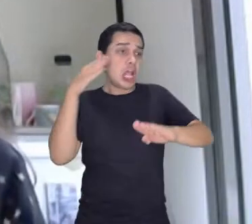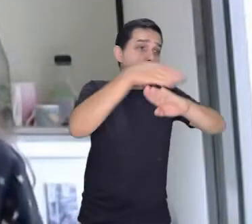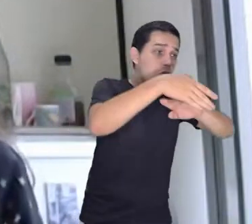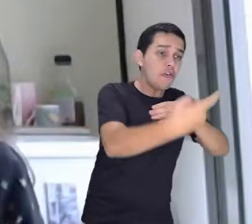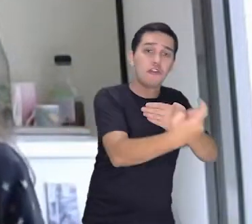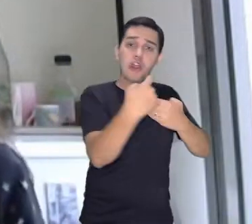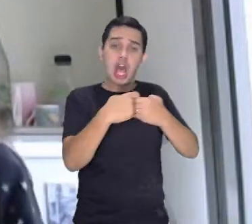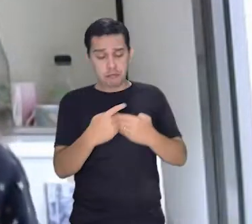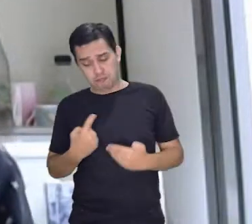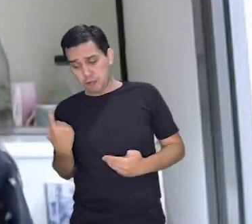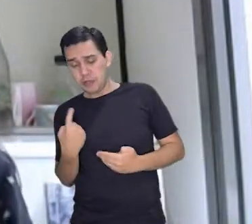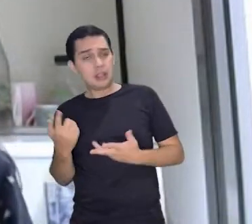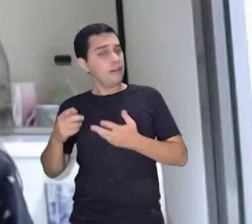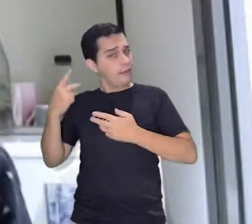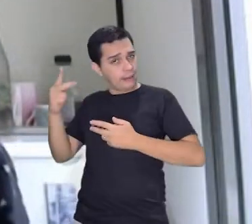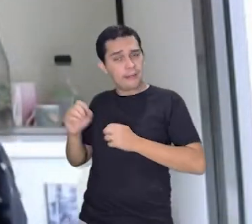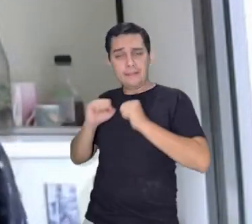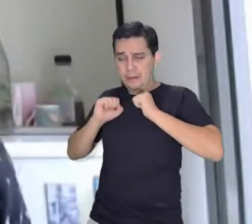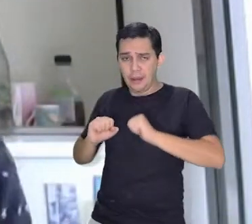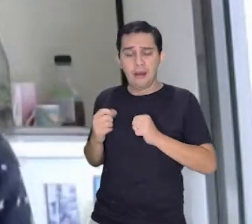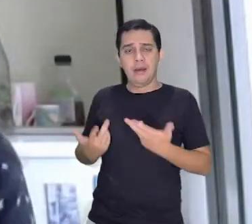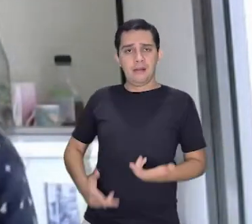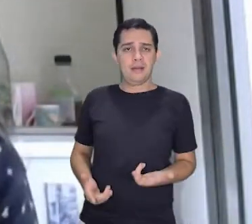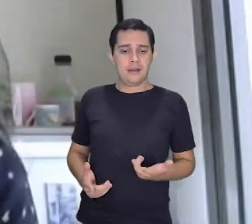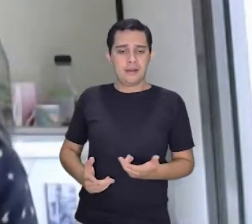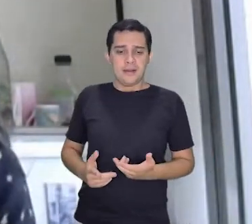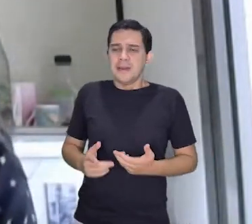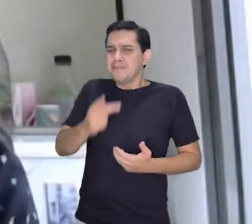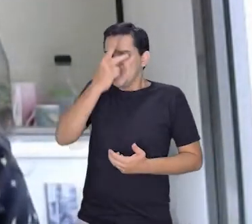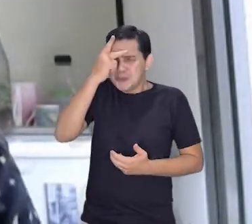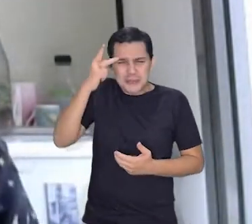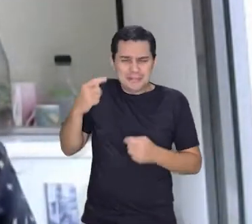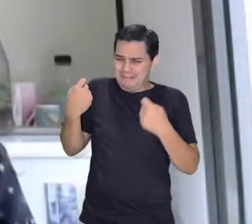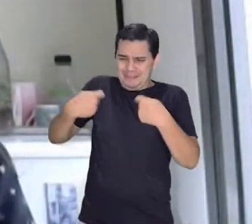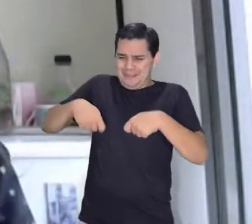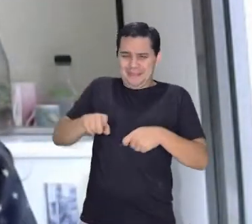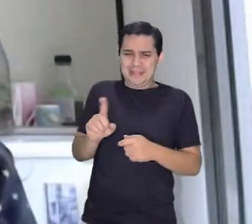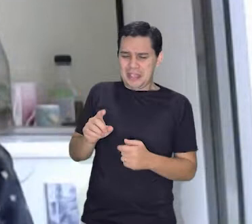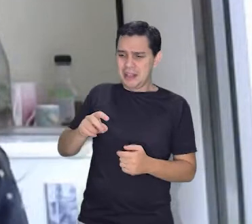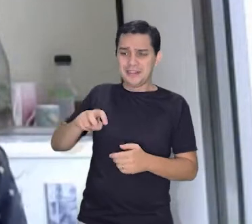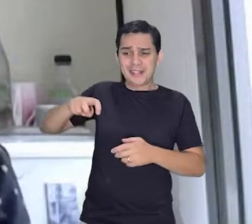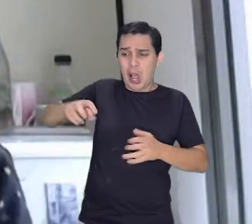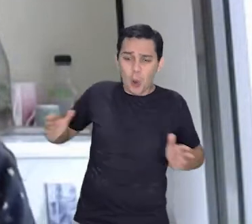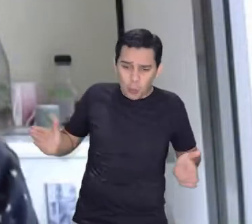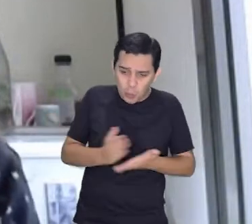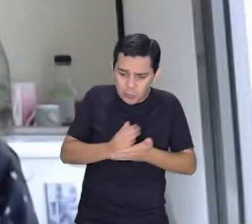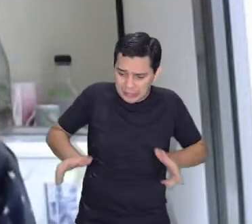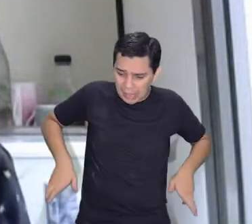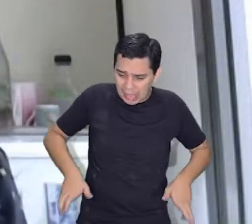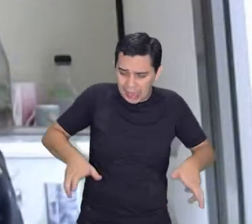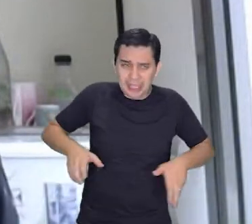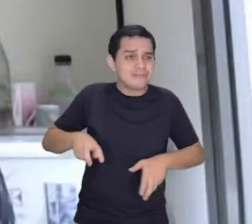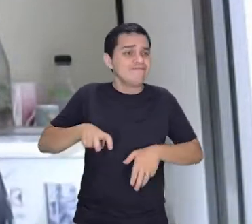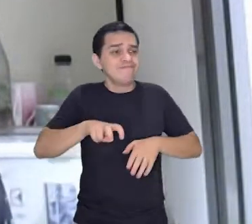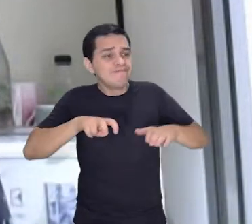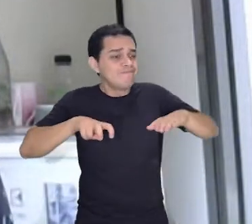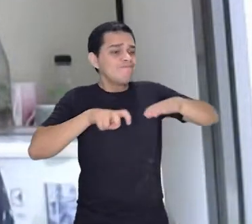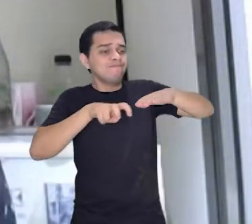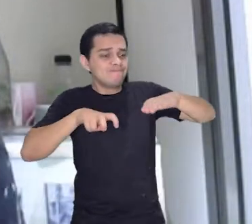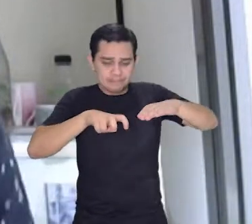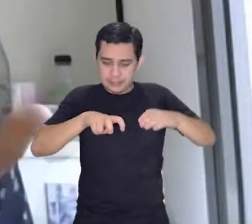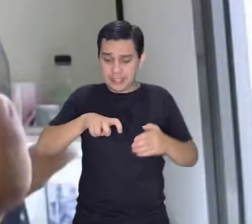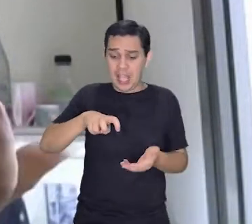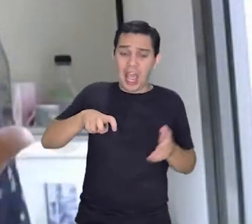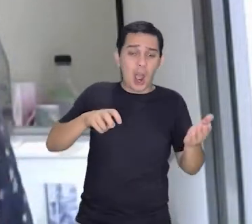assim, não dependendo essas pessoas, né, de serem carregadas, como a gente ouviu relatos no curso da instrução,